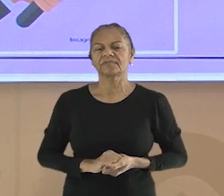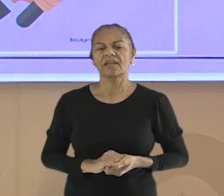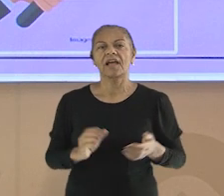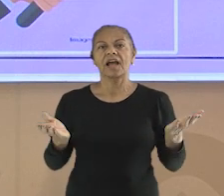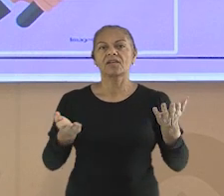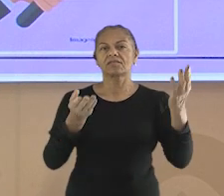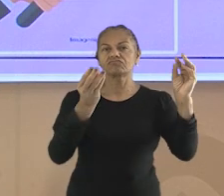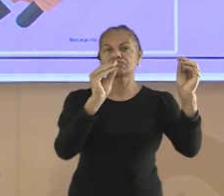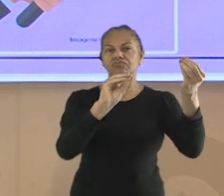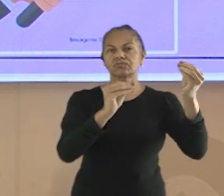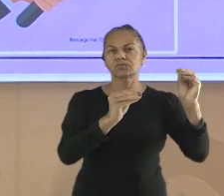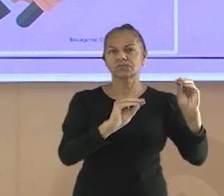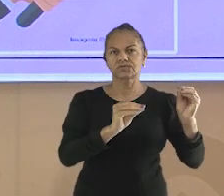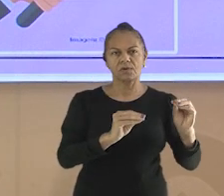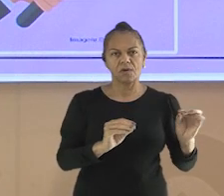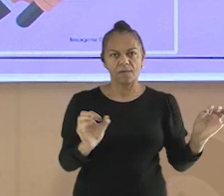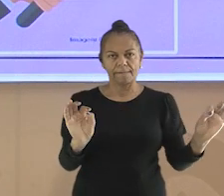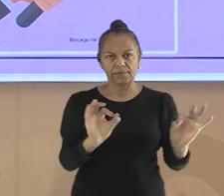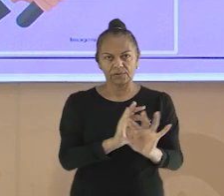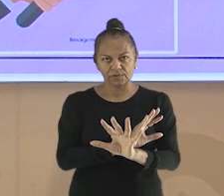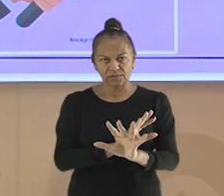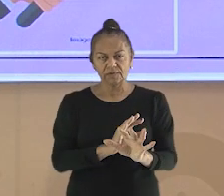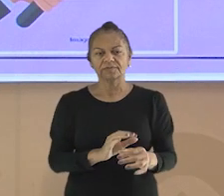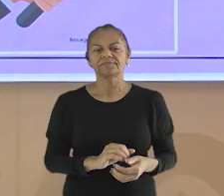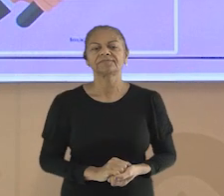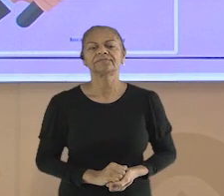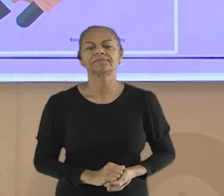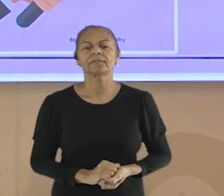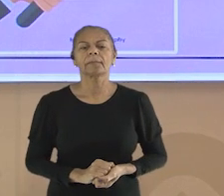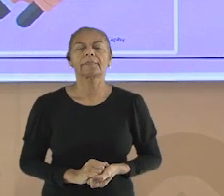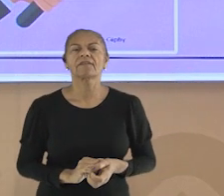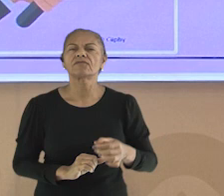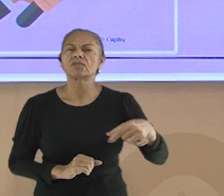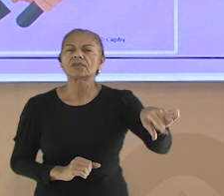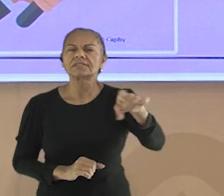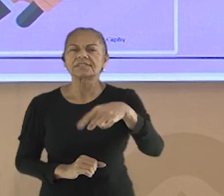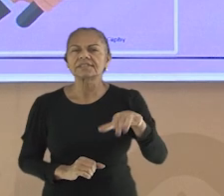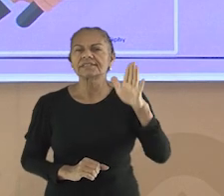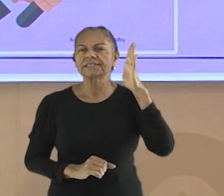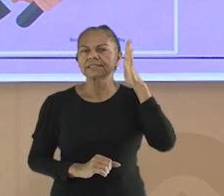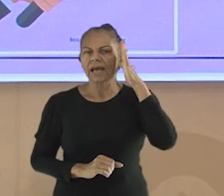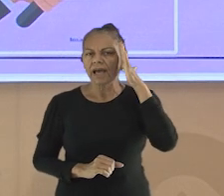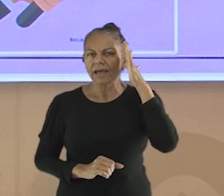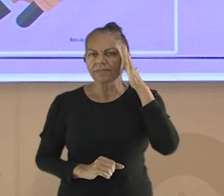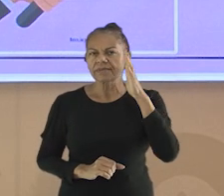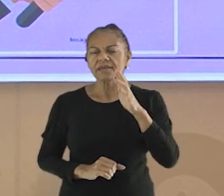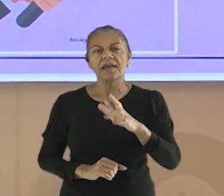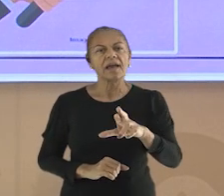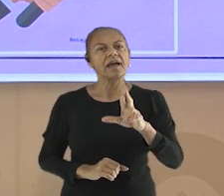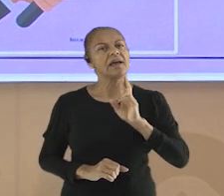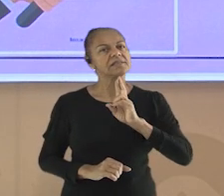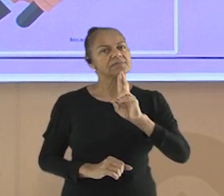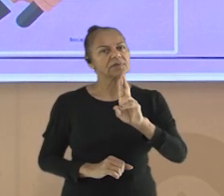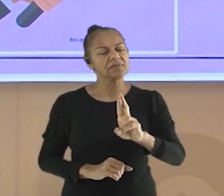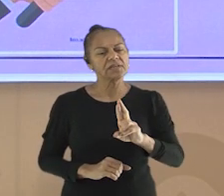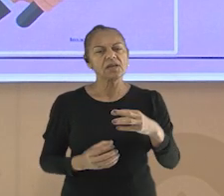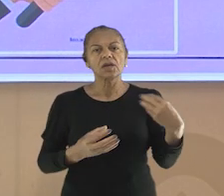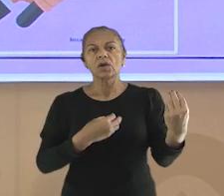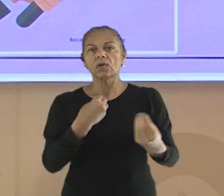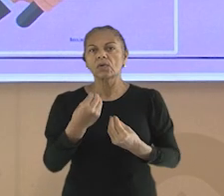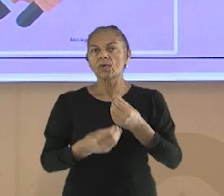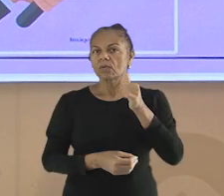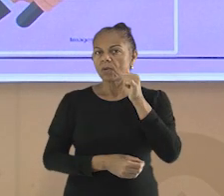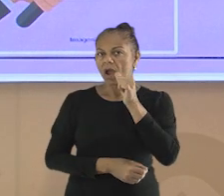o sítio. Pronto, agora sim nós completamos a tabela de Maria. Agora que nós já colocamos